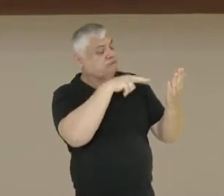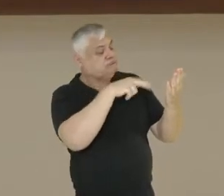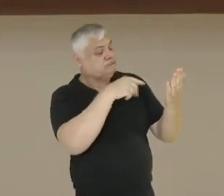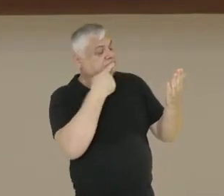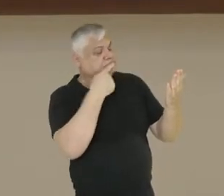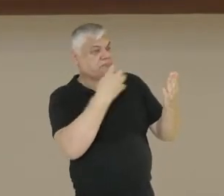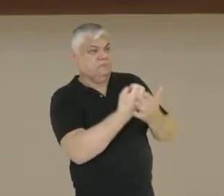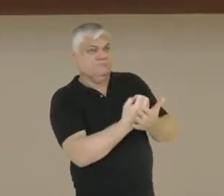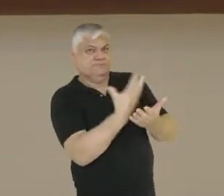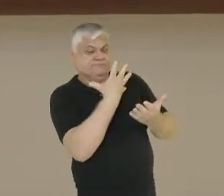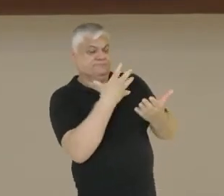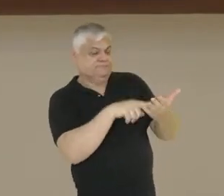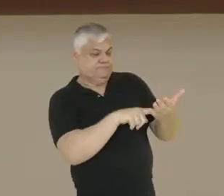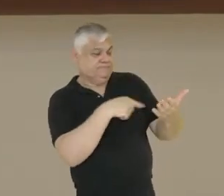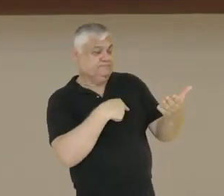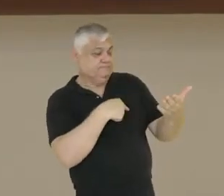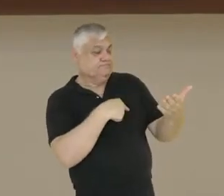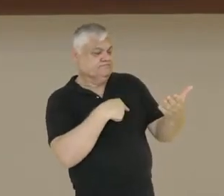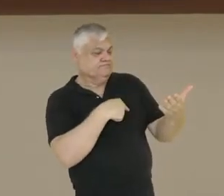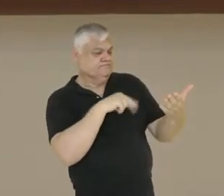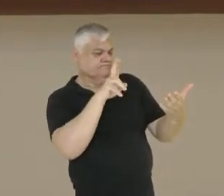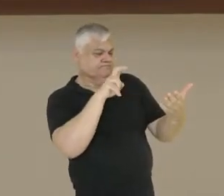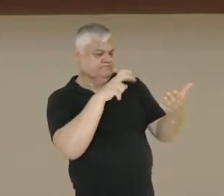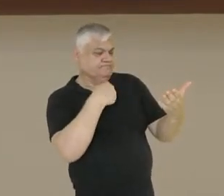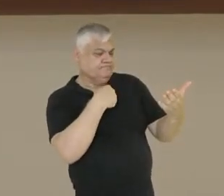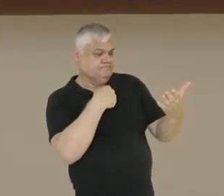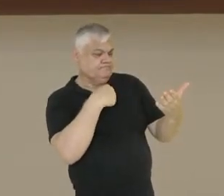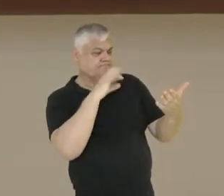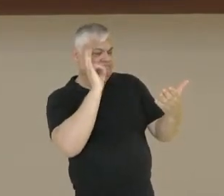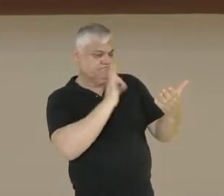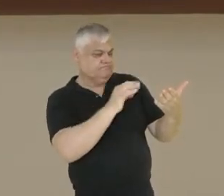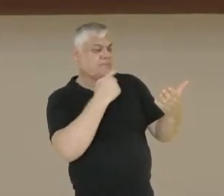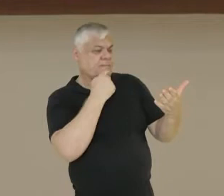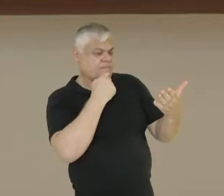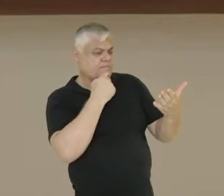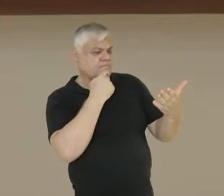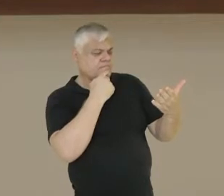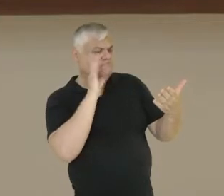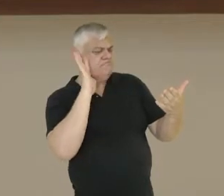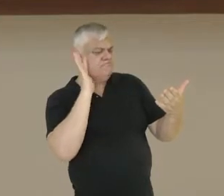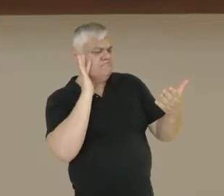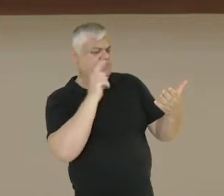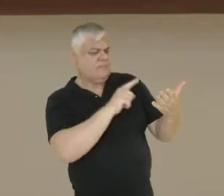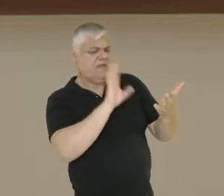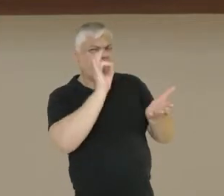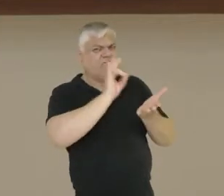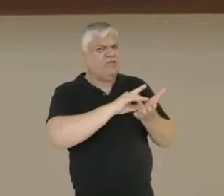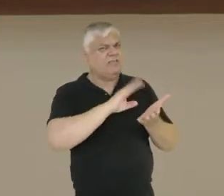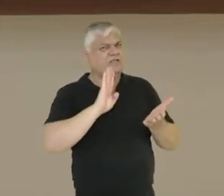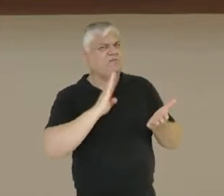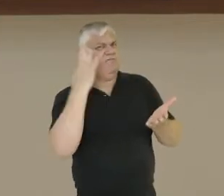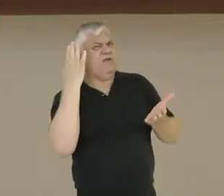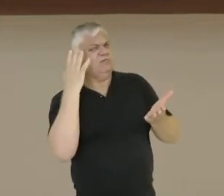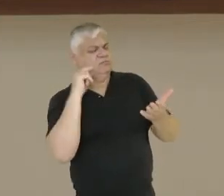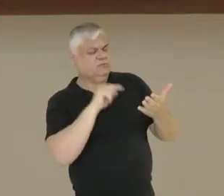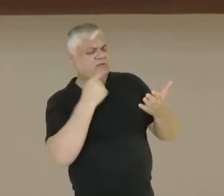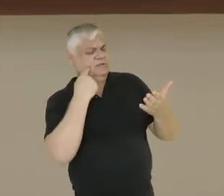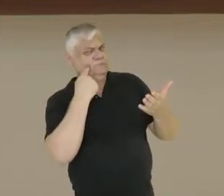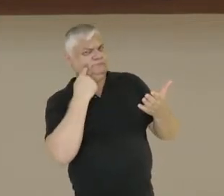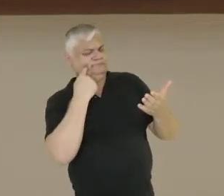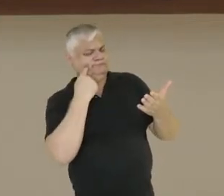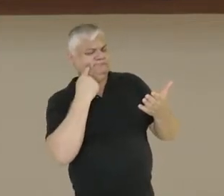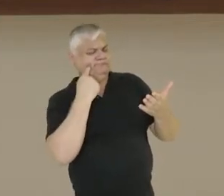notícia encaminhada por um amigo ou parente. Ela confirma completamente suas convicções ou então causa muita surpresa ou repulsa.